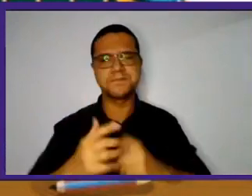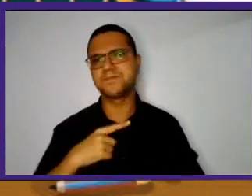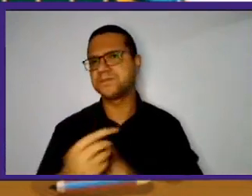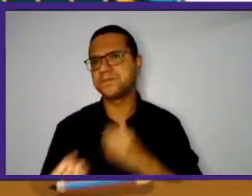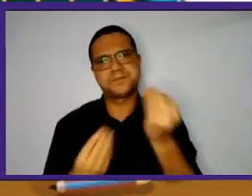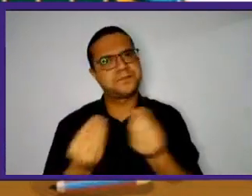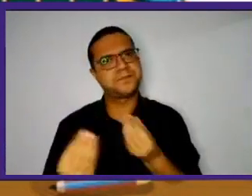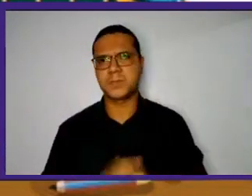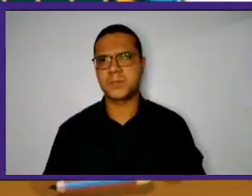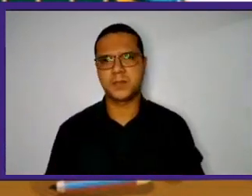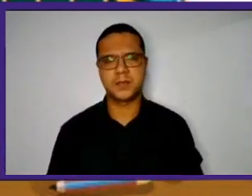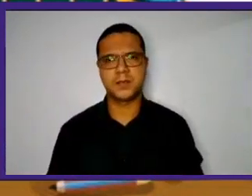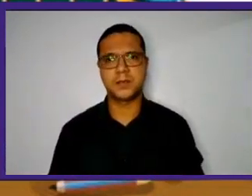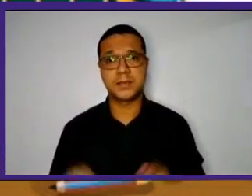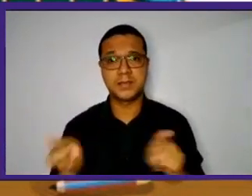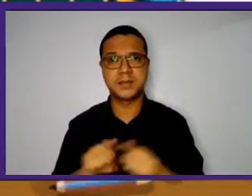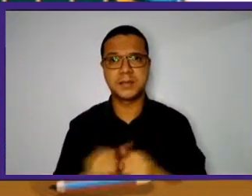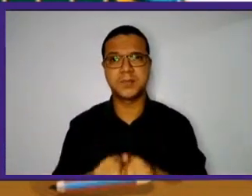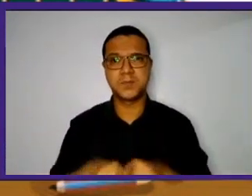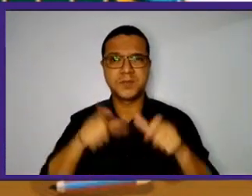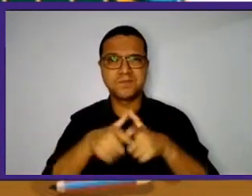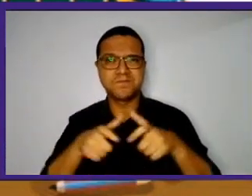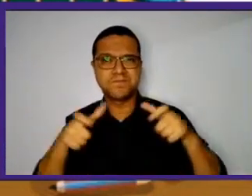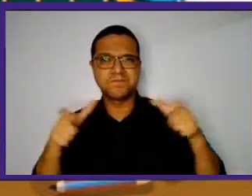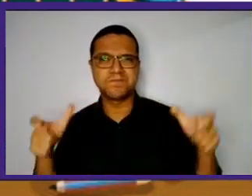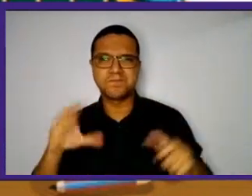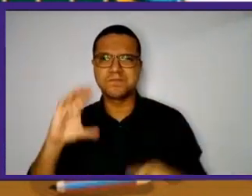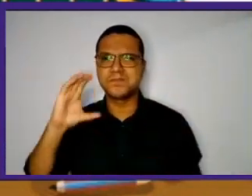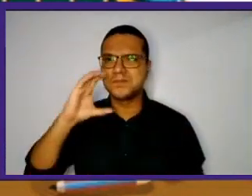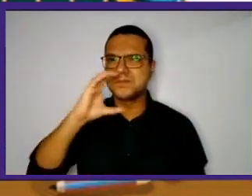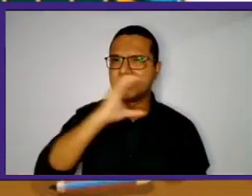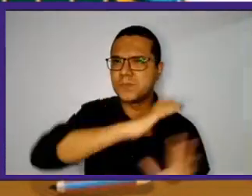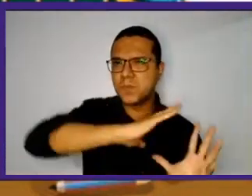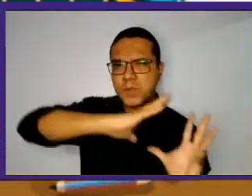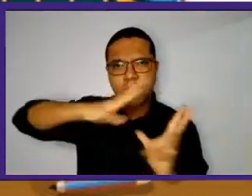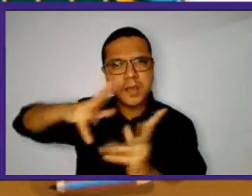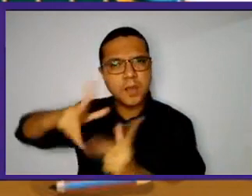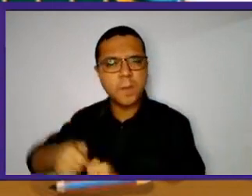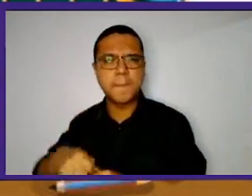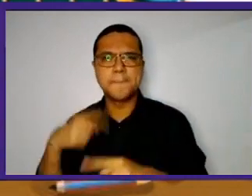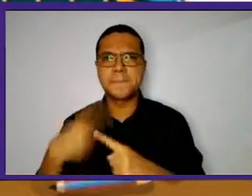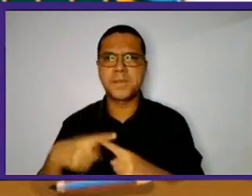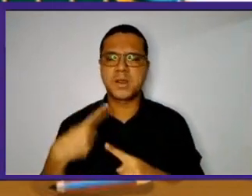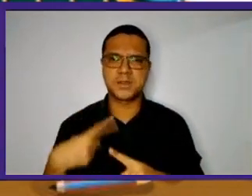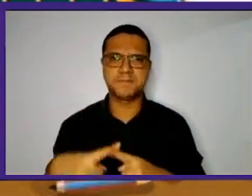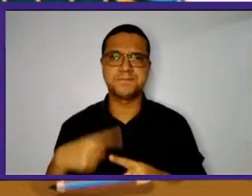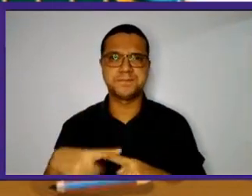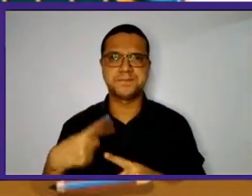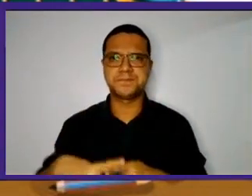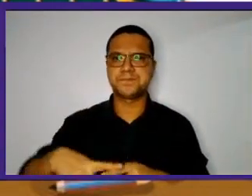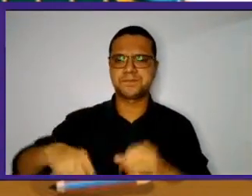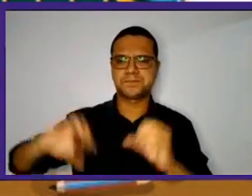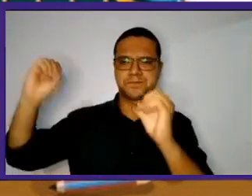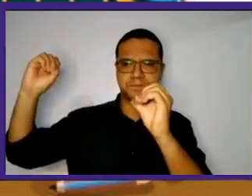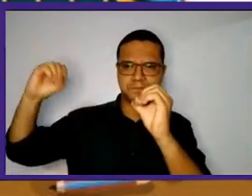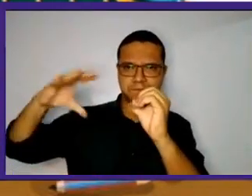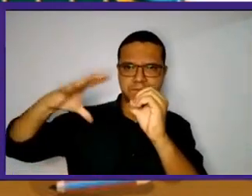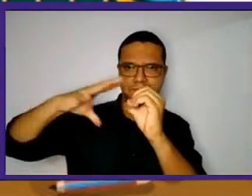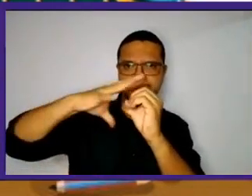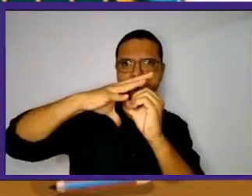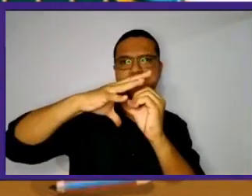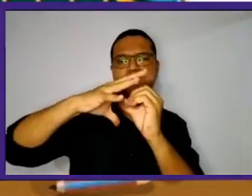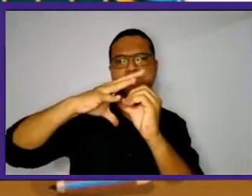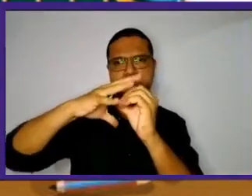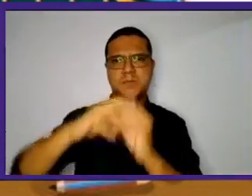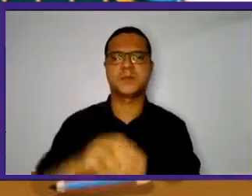né? O aumento do aquecimento global. Certo? Por quê? Porque mais raios de sol